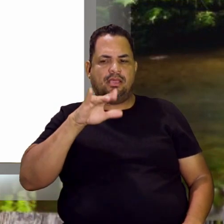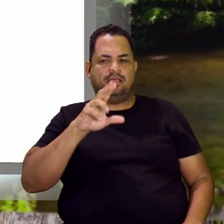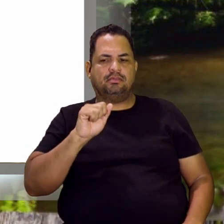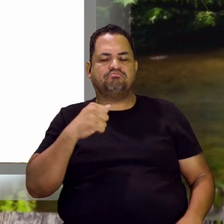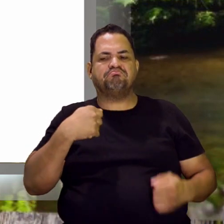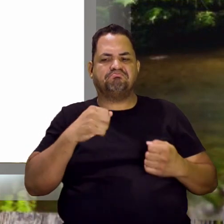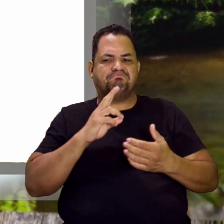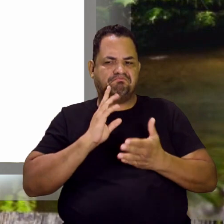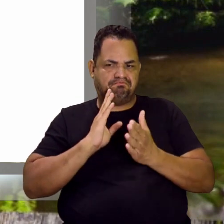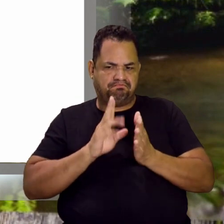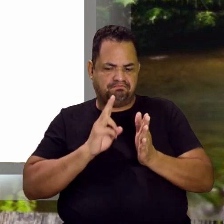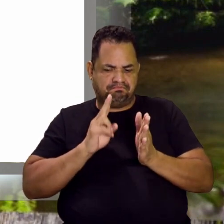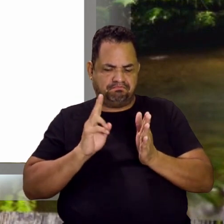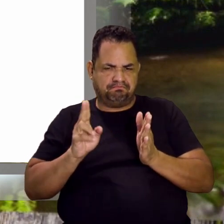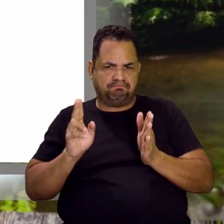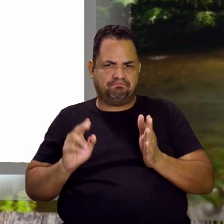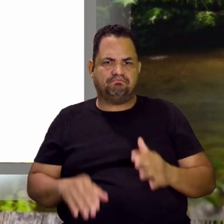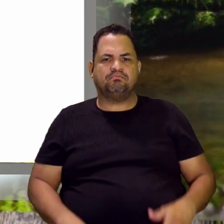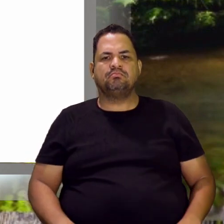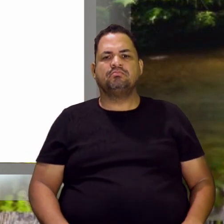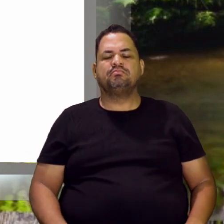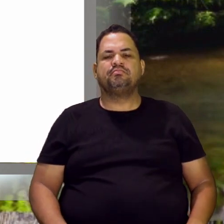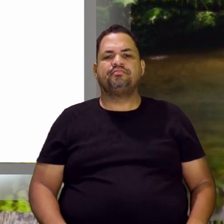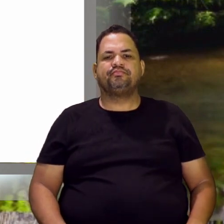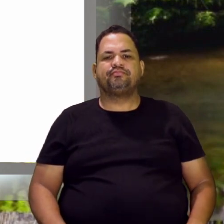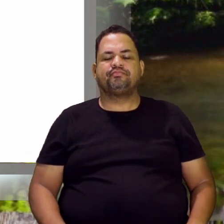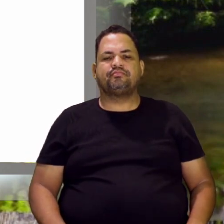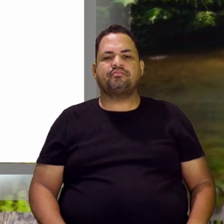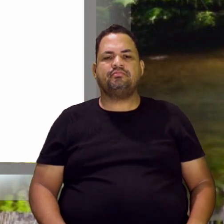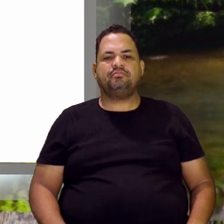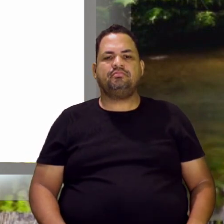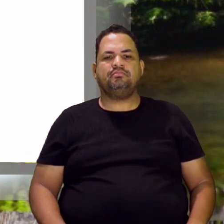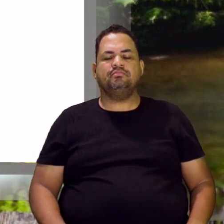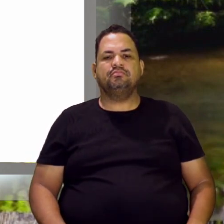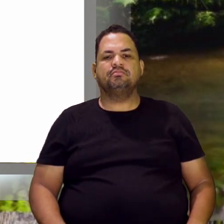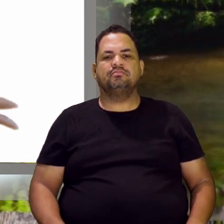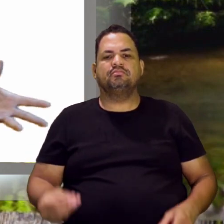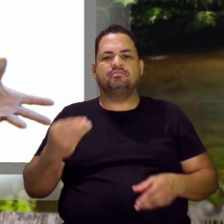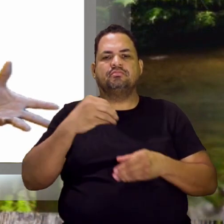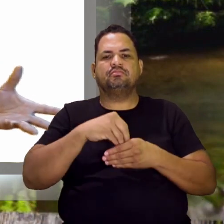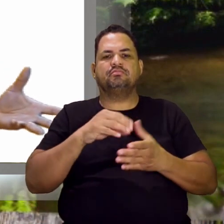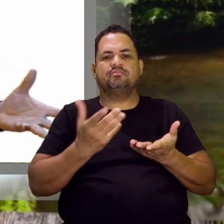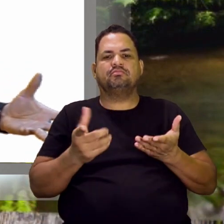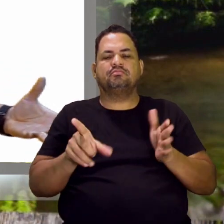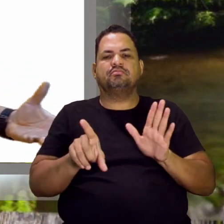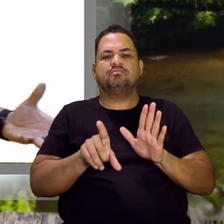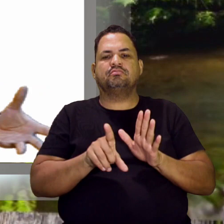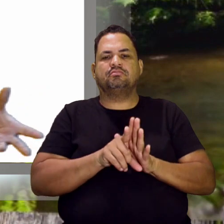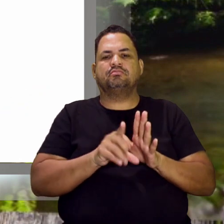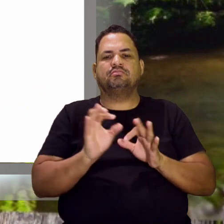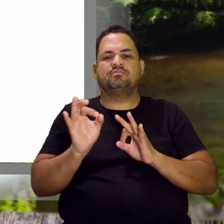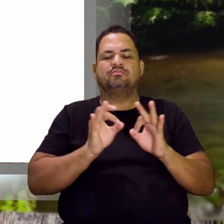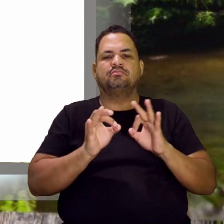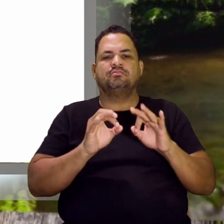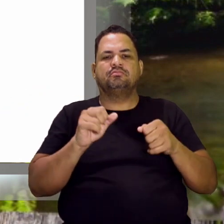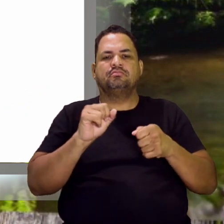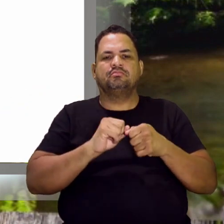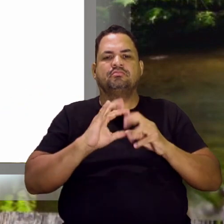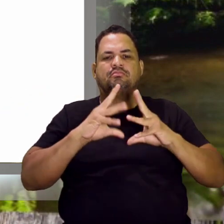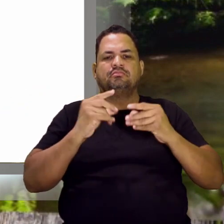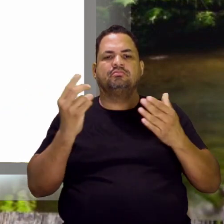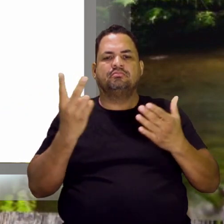ser seguido, né? Se você não for dentro da lei, você de alguma forma está fazendo tudo errado.